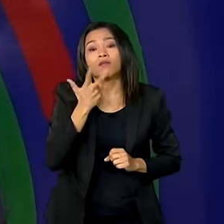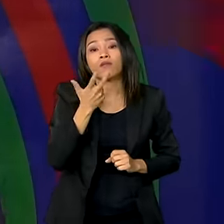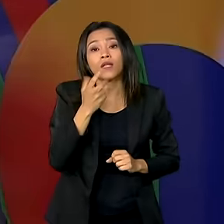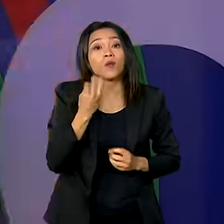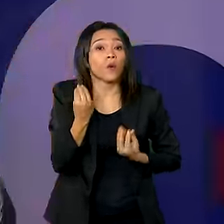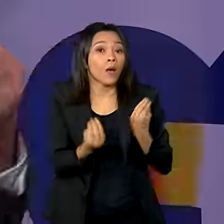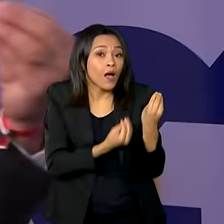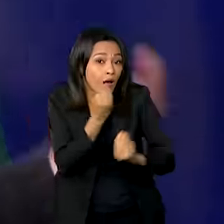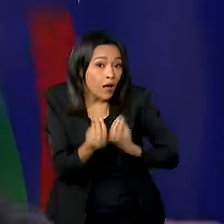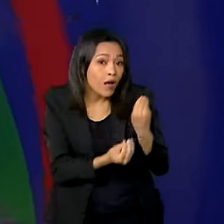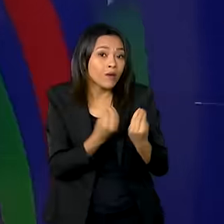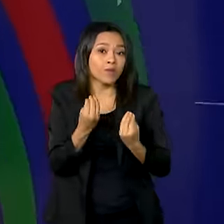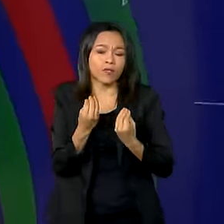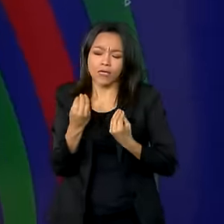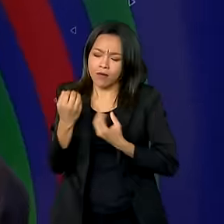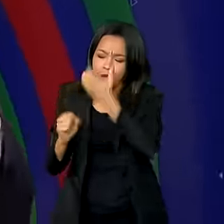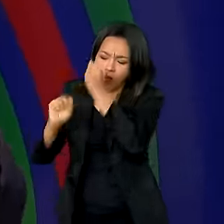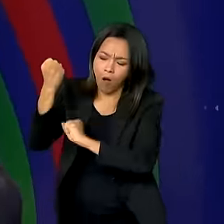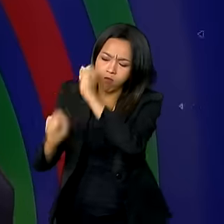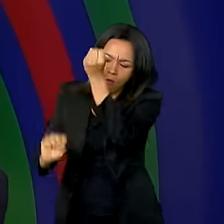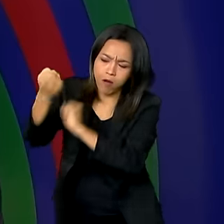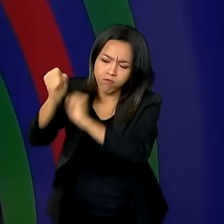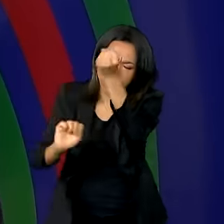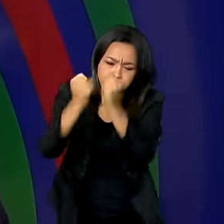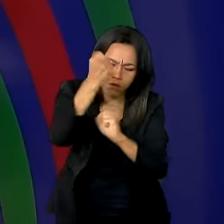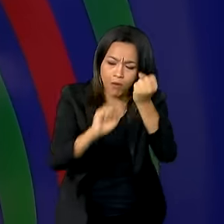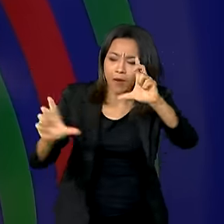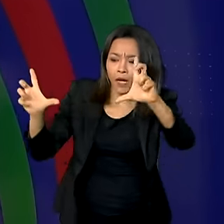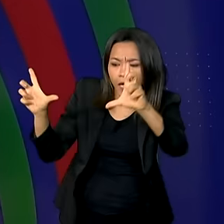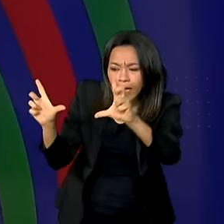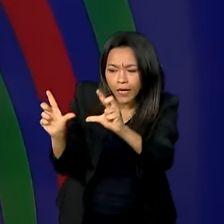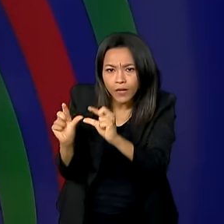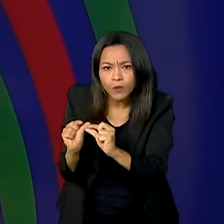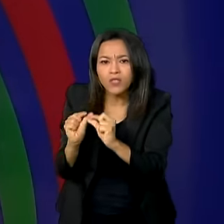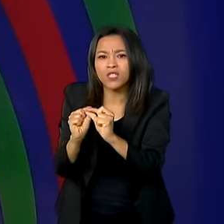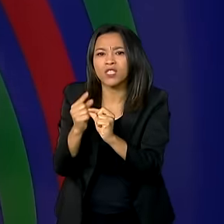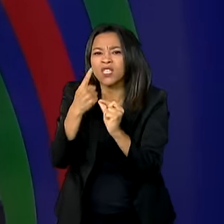atividade econômica das empresas reduz a emissão de gás